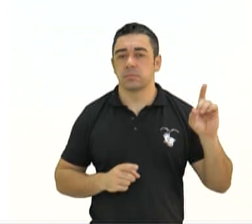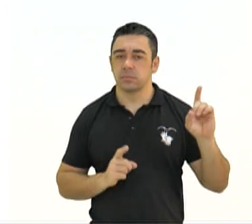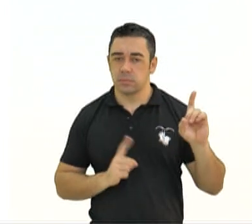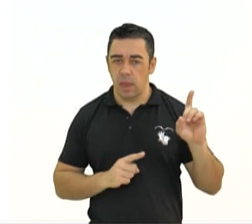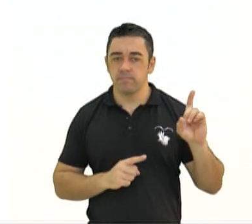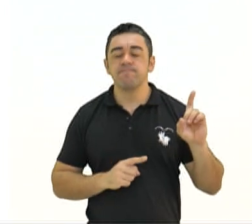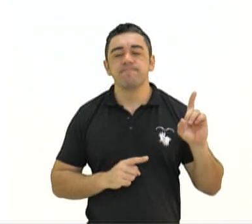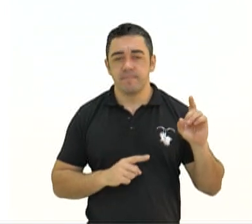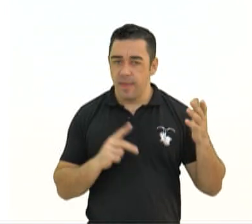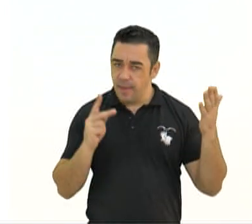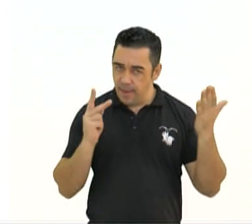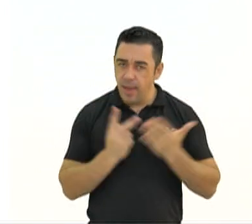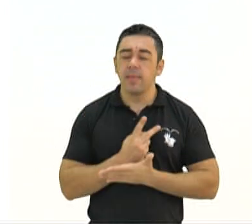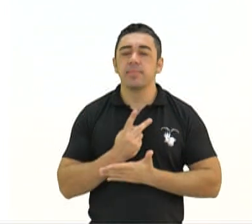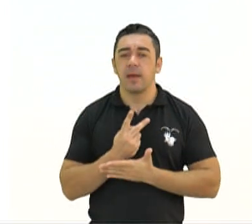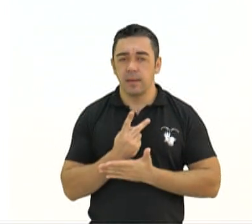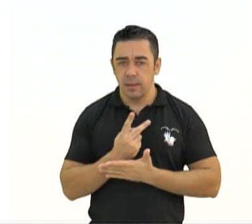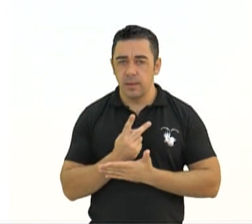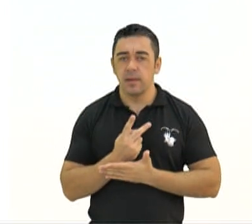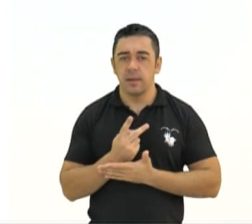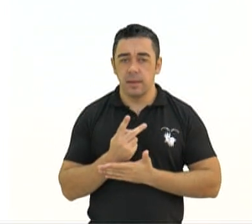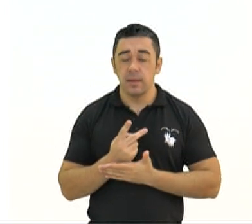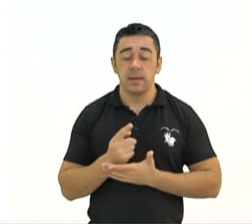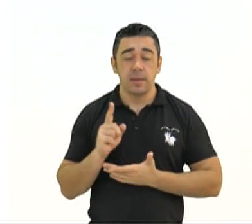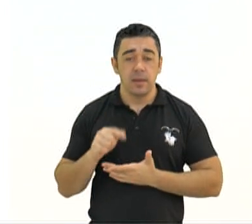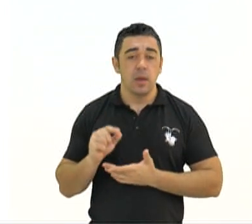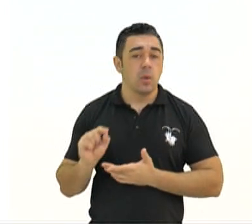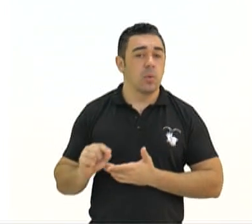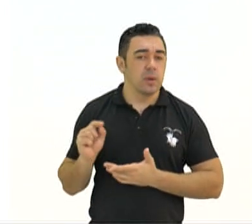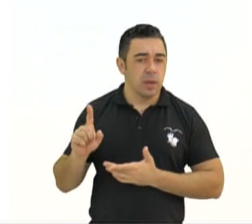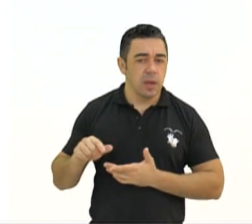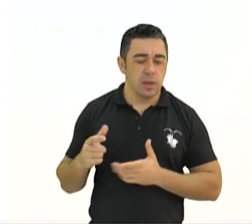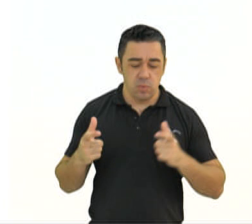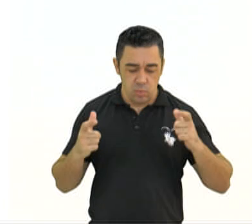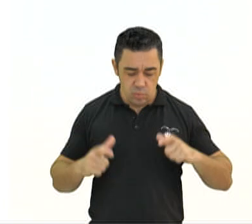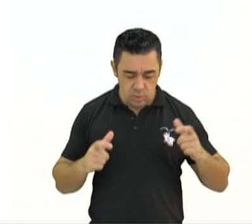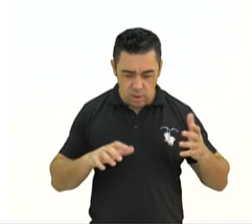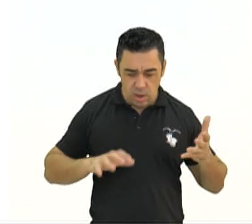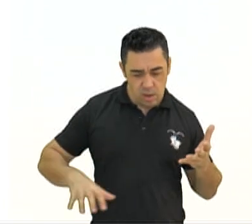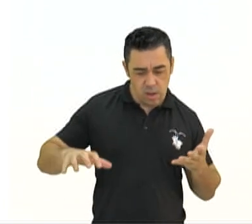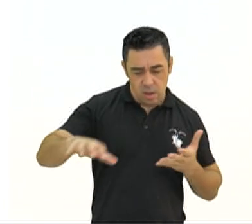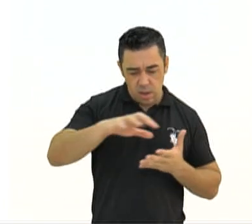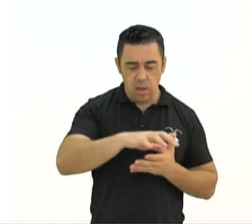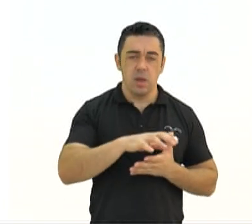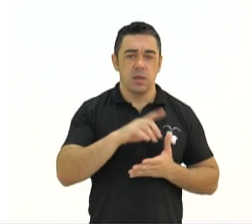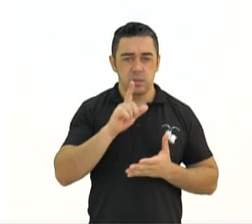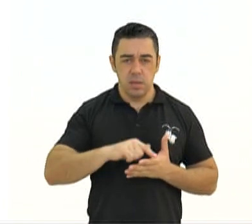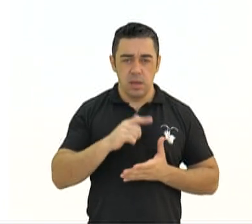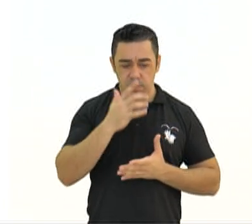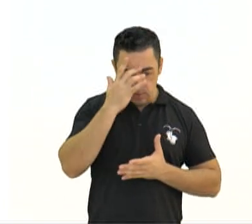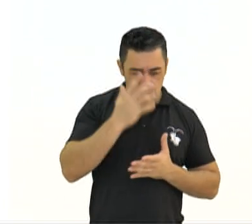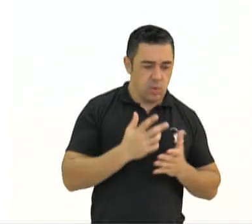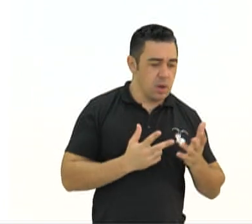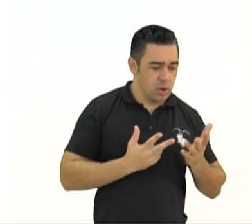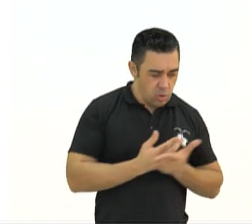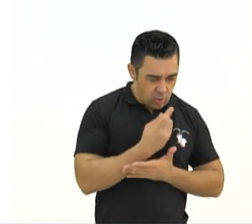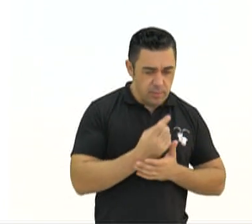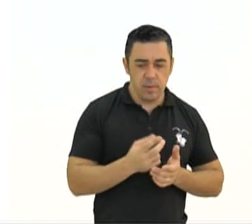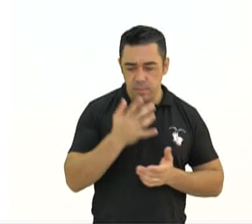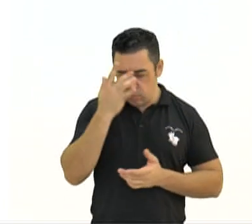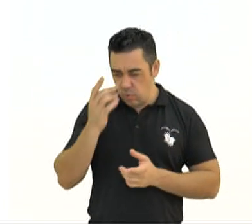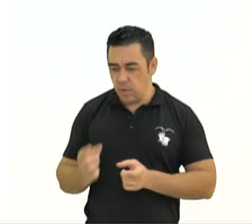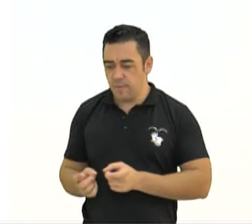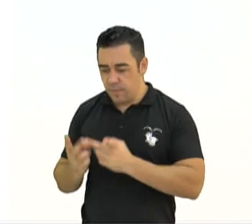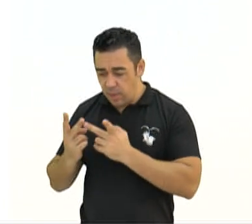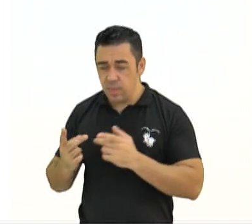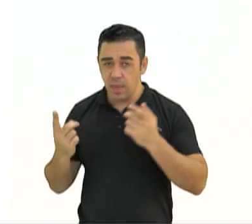é a alternativa incorreta. A presença no mesmo espaço geográfico regional do consumidor e do produtor do bem de